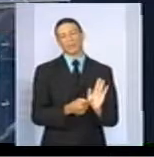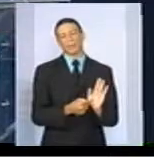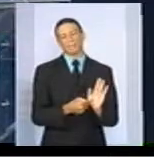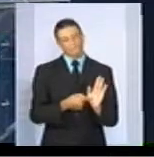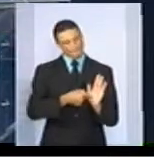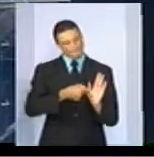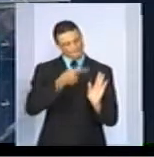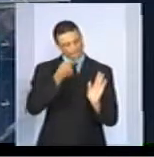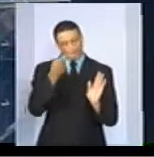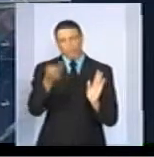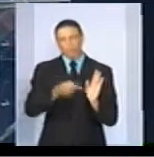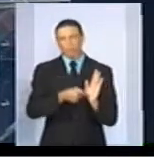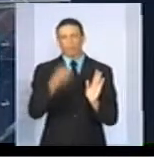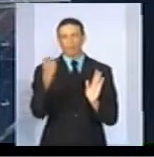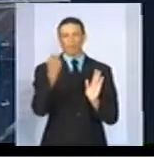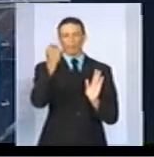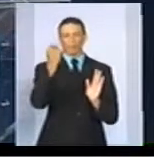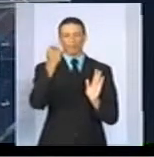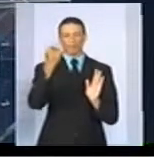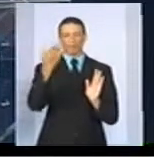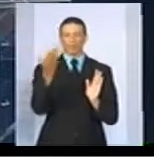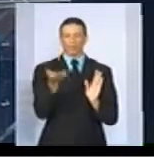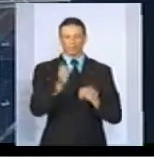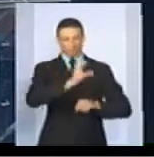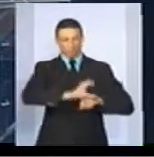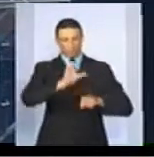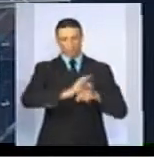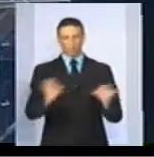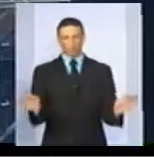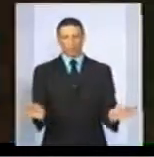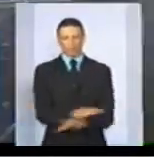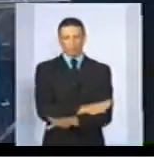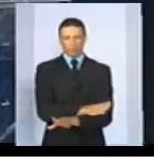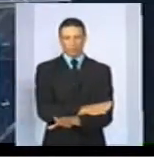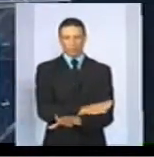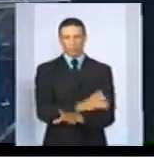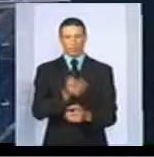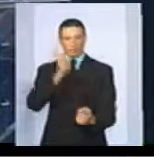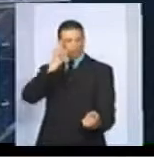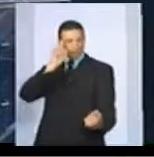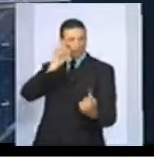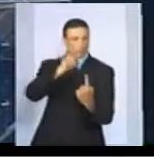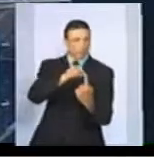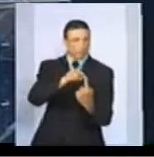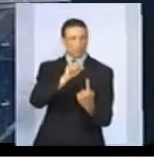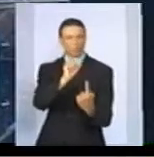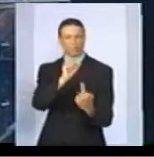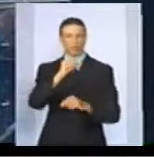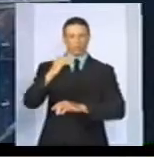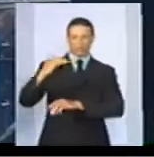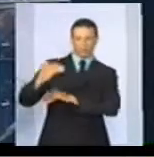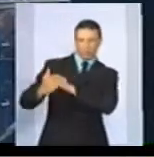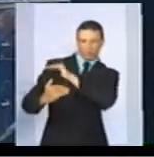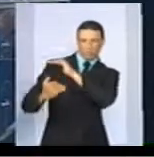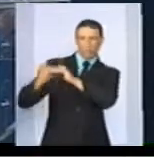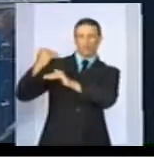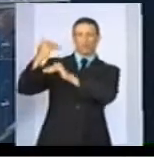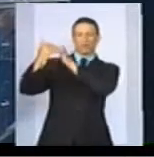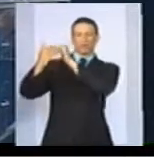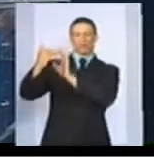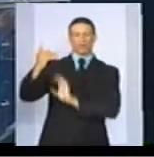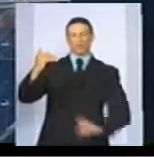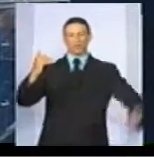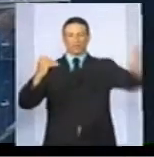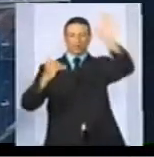maior legado os poderes constituídos com esta missão a construção do